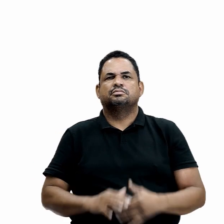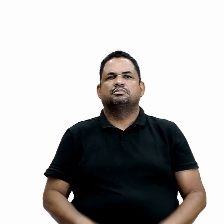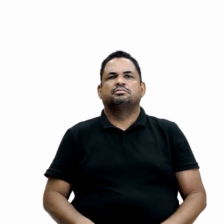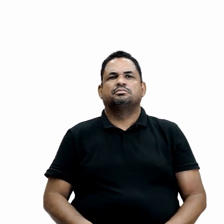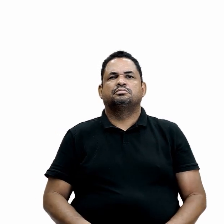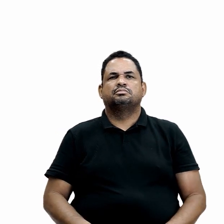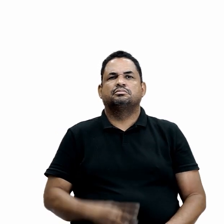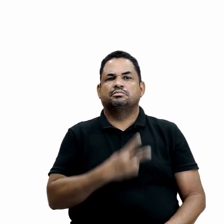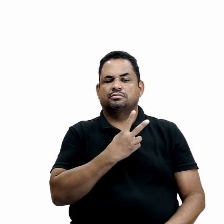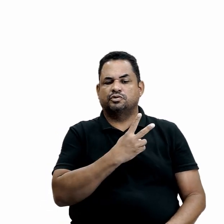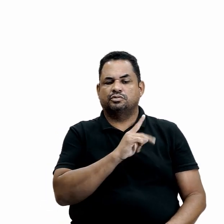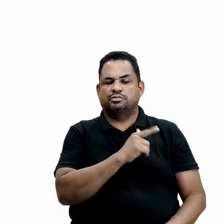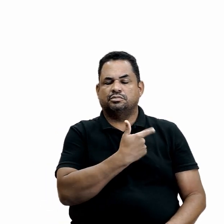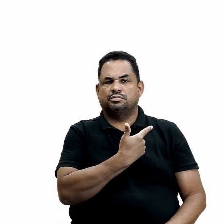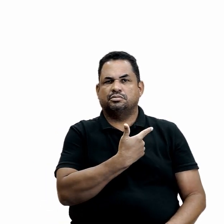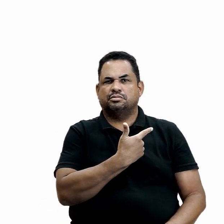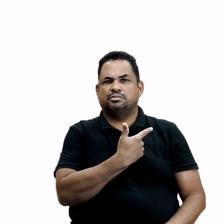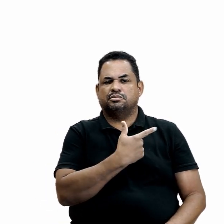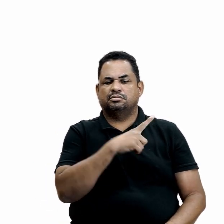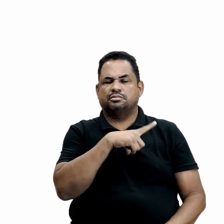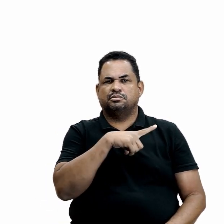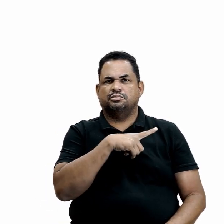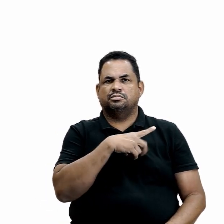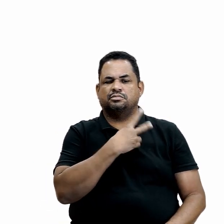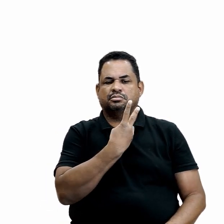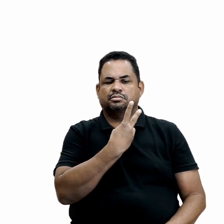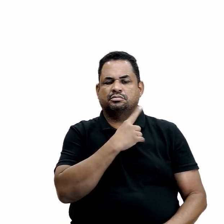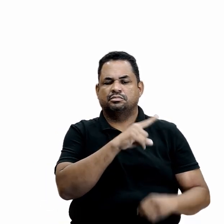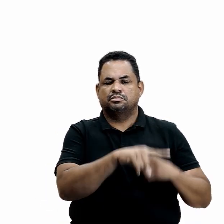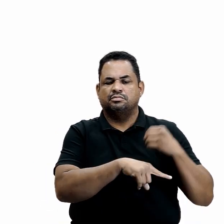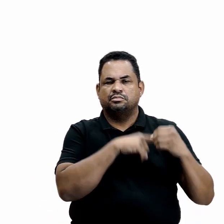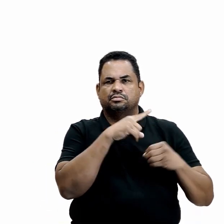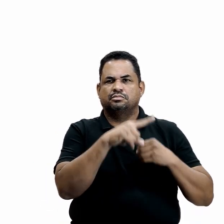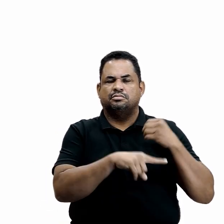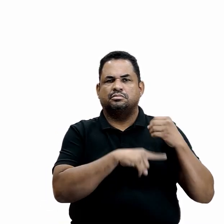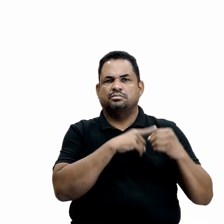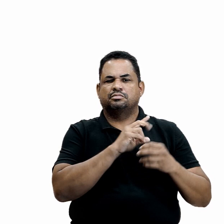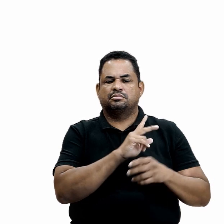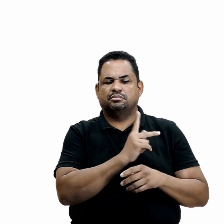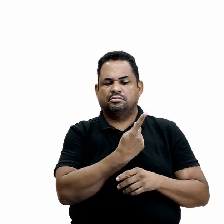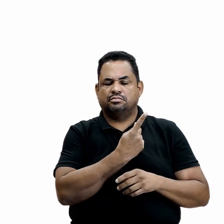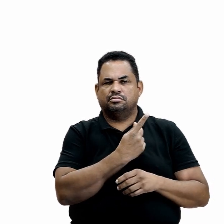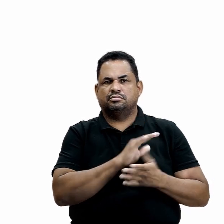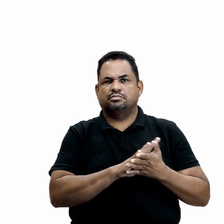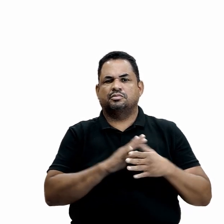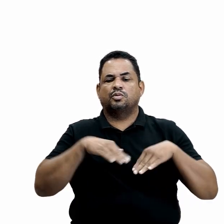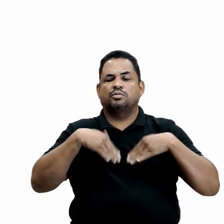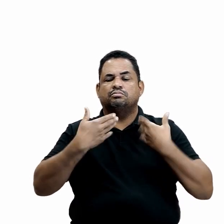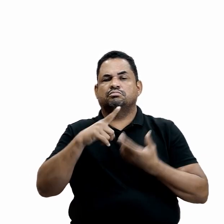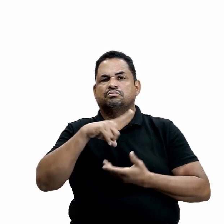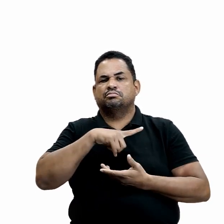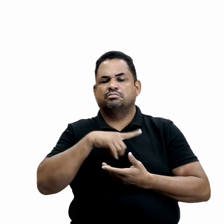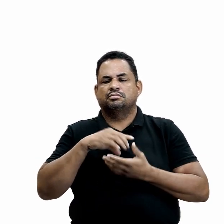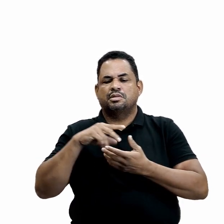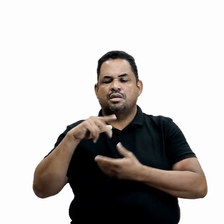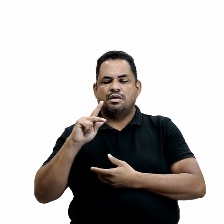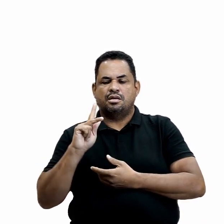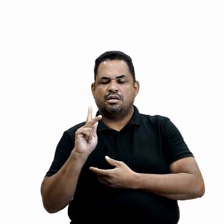2H diz que eu tenho dois átomos de hidrogênio. Mas quando eu tiver